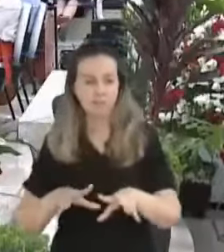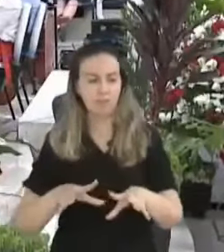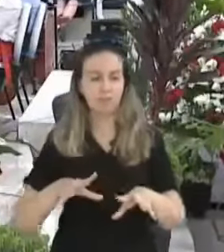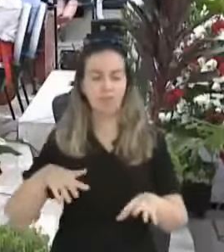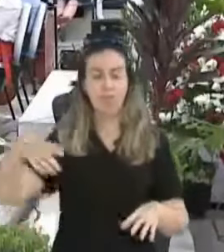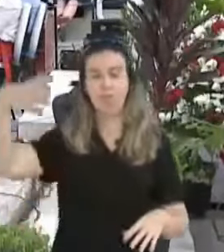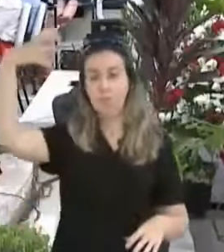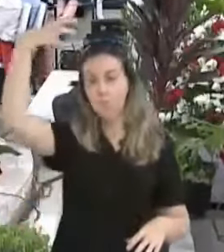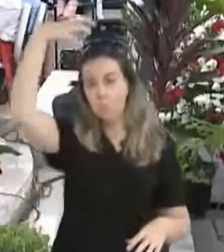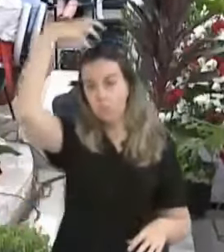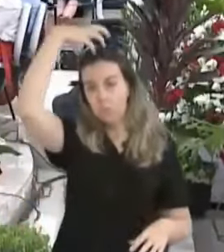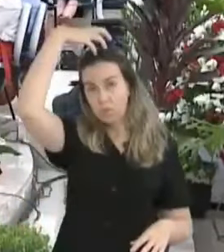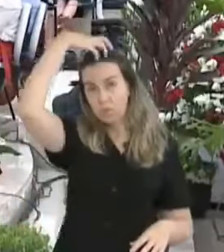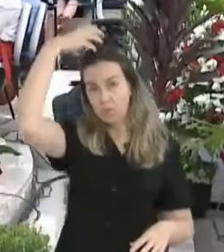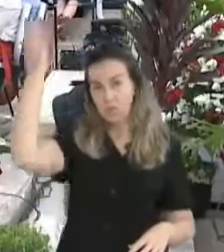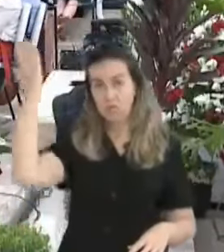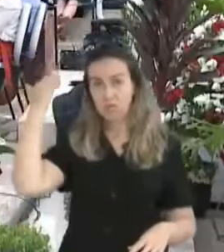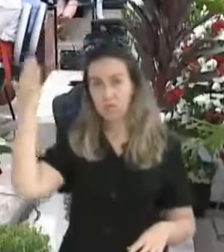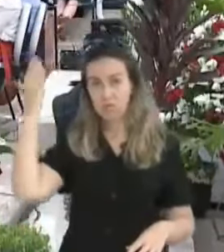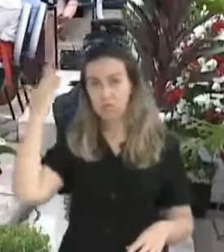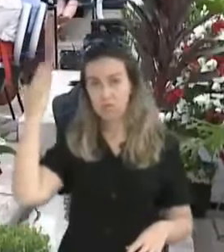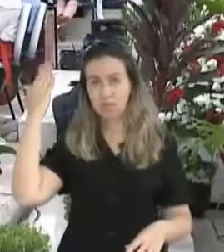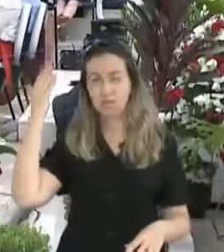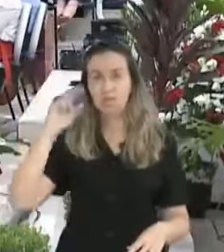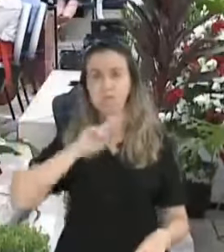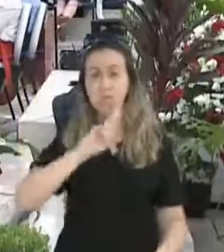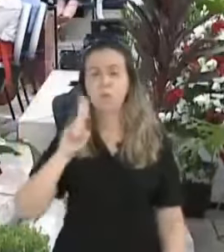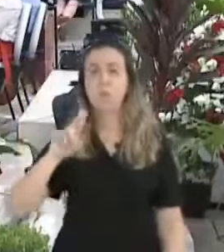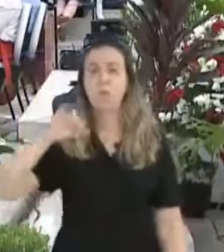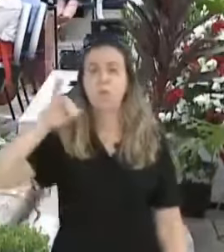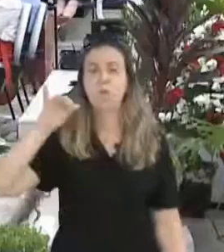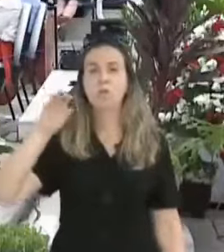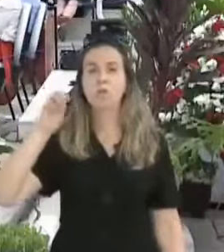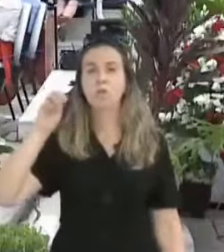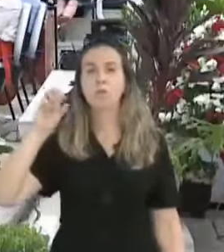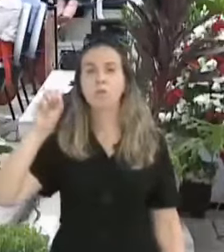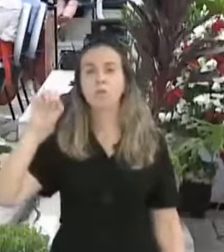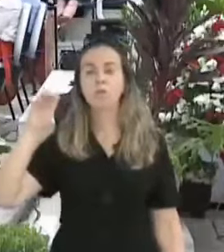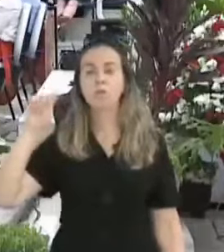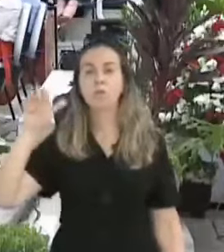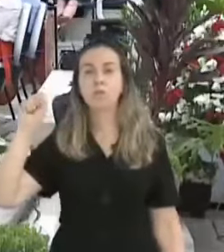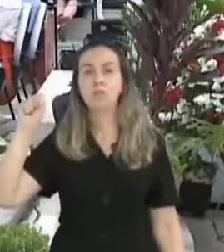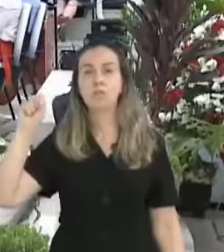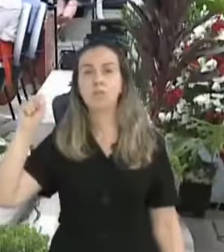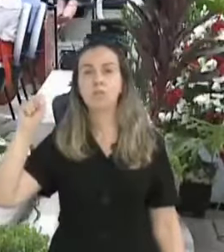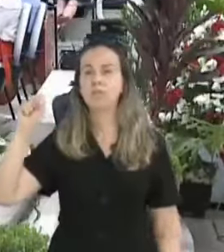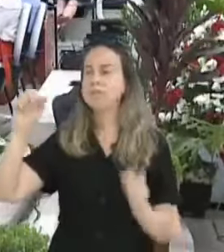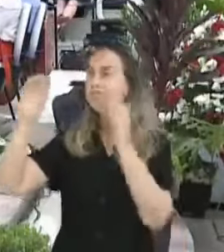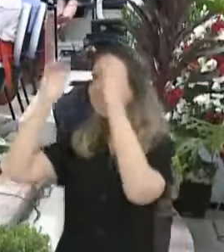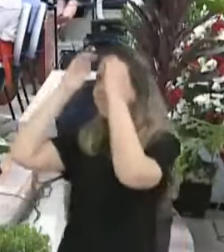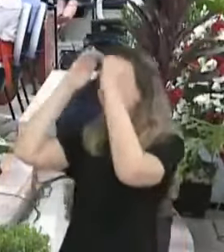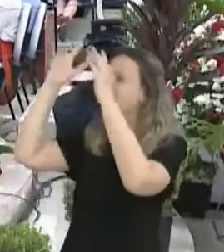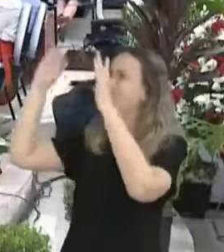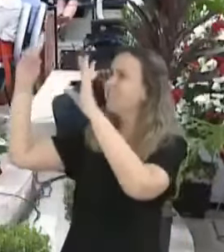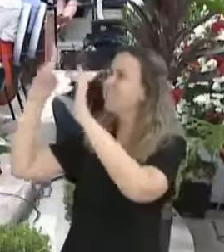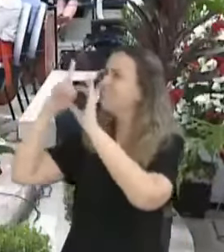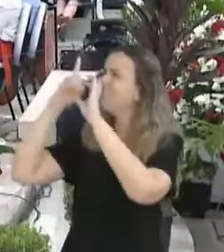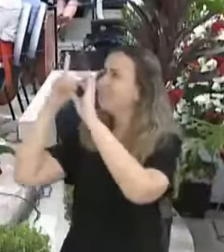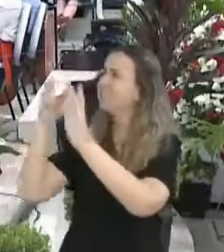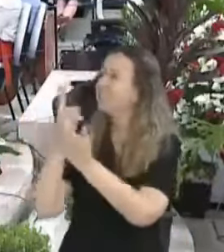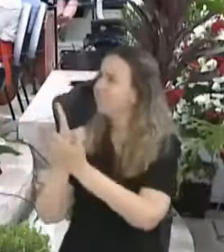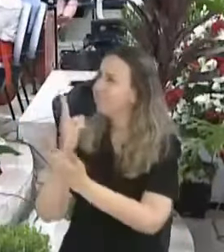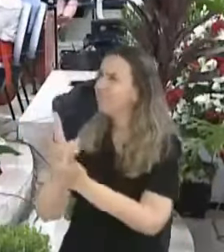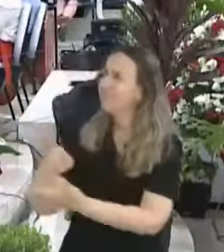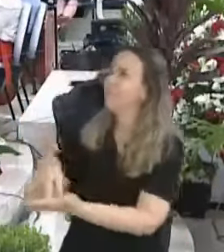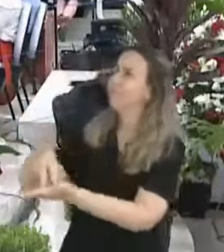rei que se convertesse ao Senhor como Josias, nem depois dele houve outro igual que se